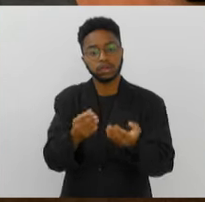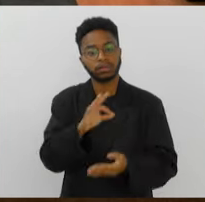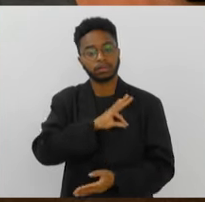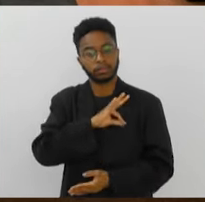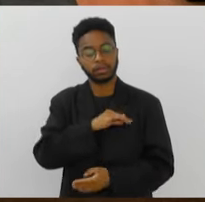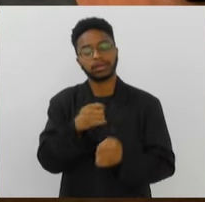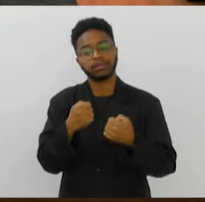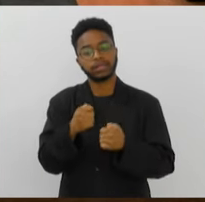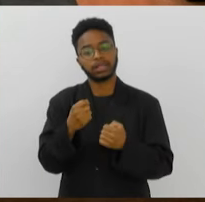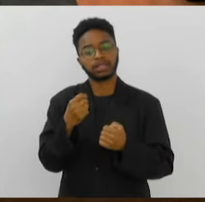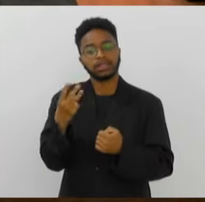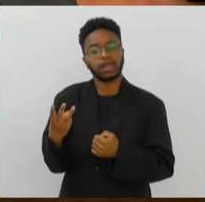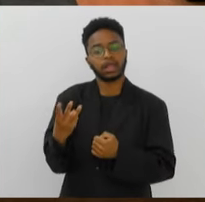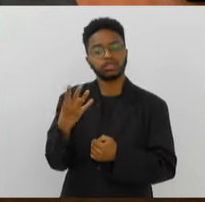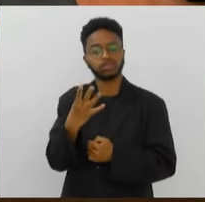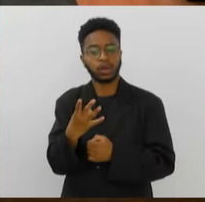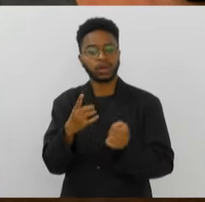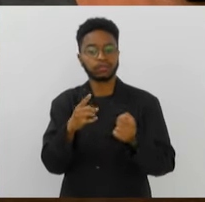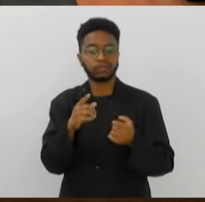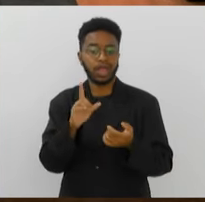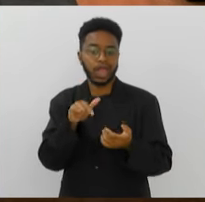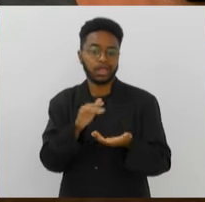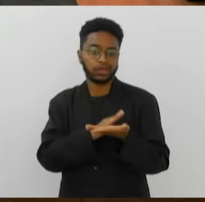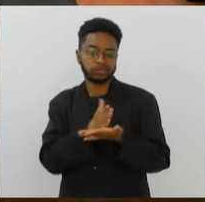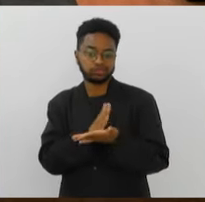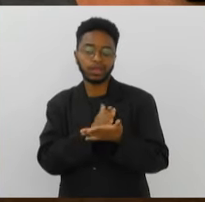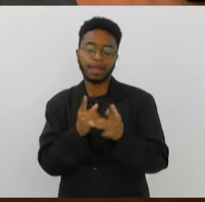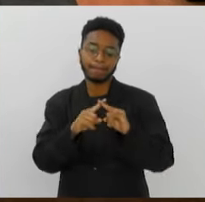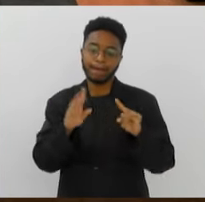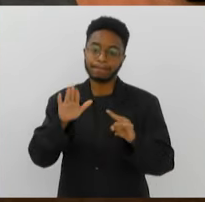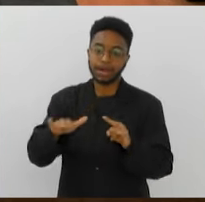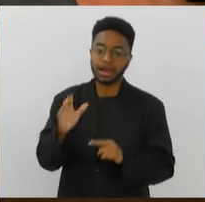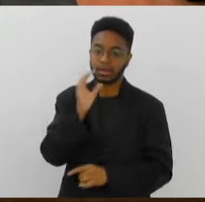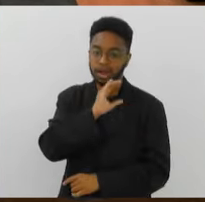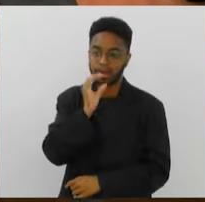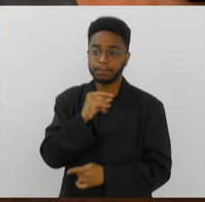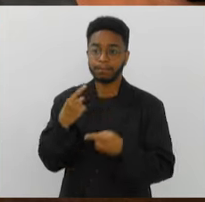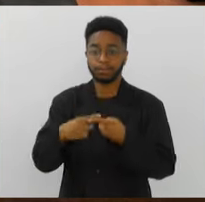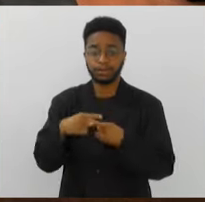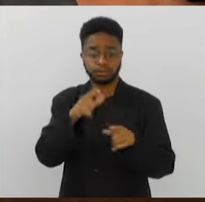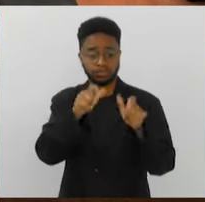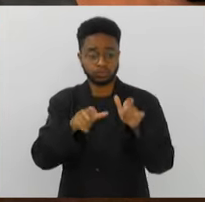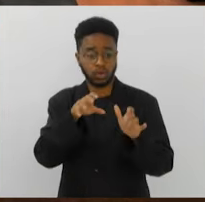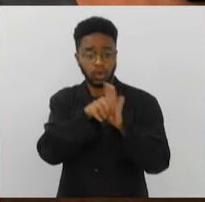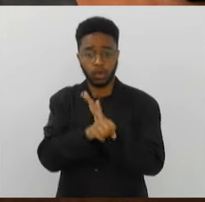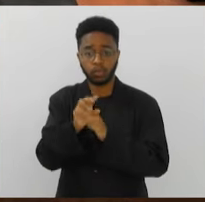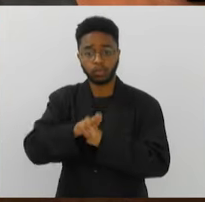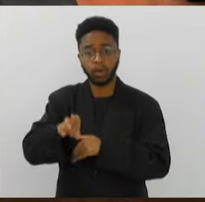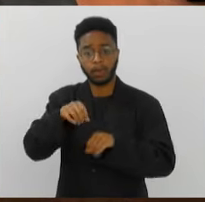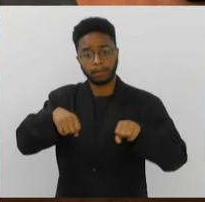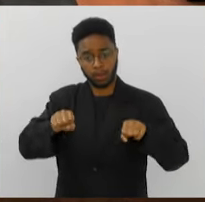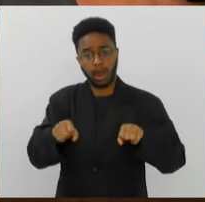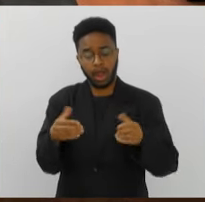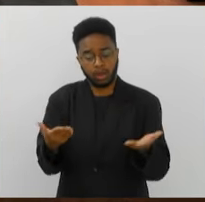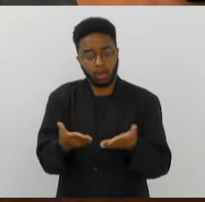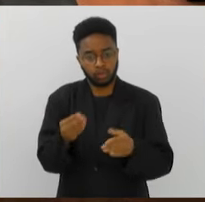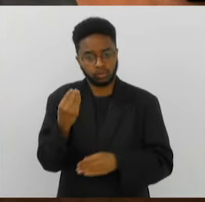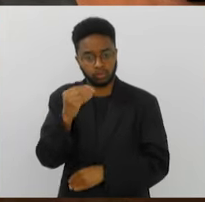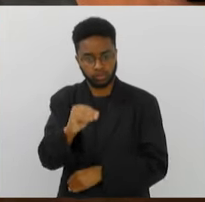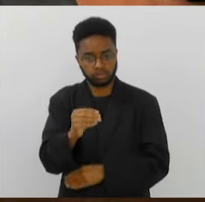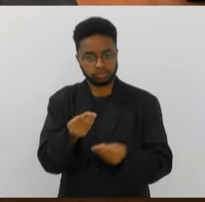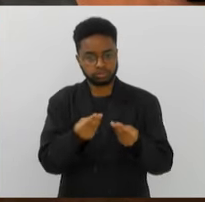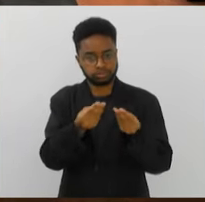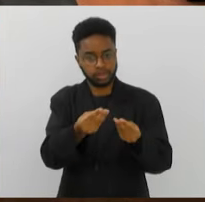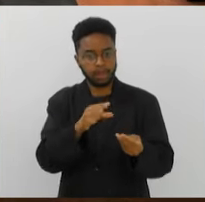com 3, 4, é mais desconfortável, mas é mais rápido, é mais barato, é mais ágil. Vagabundo só assalta de moto, agora estão colocando moto.